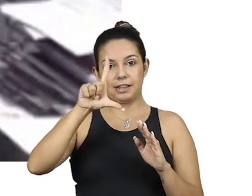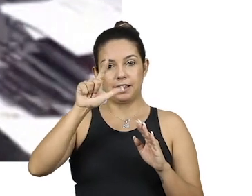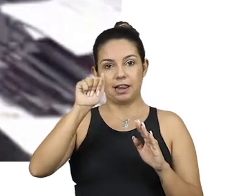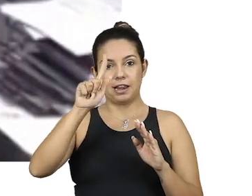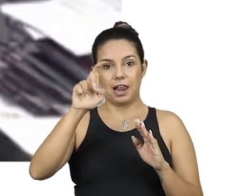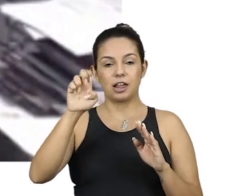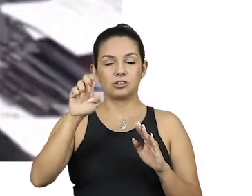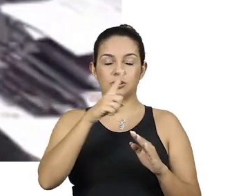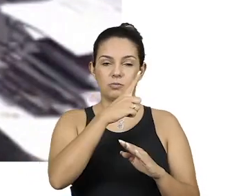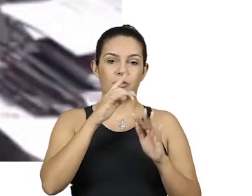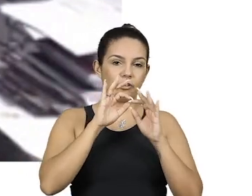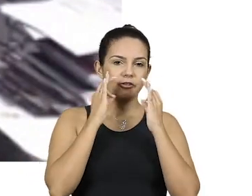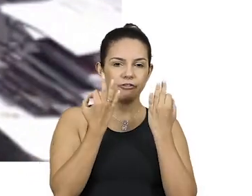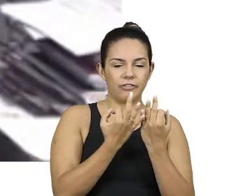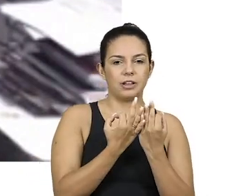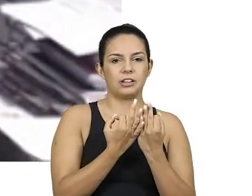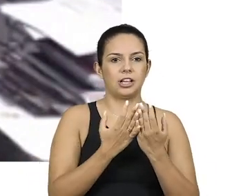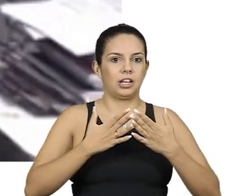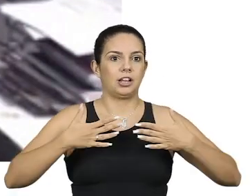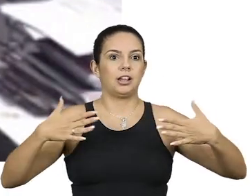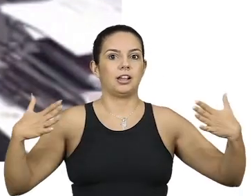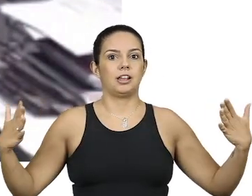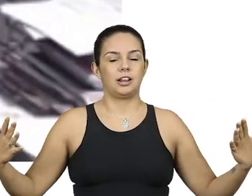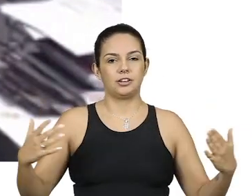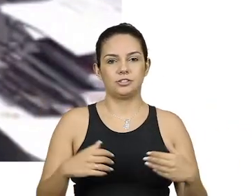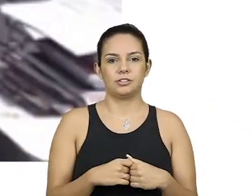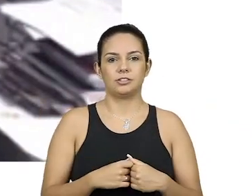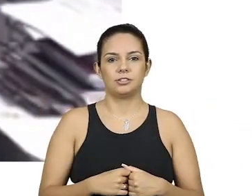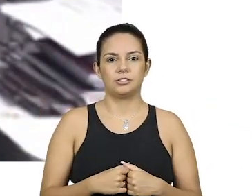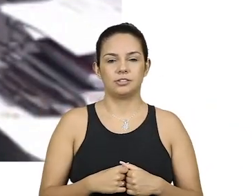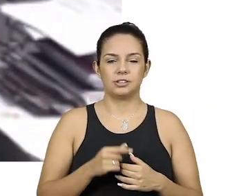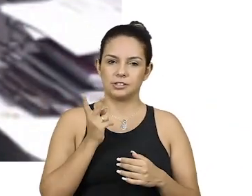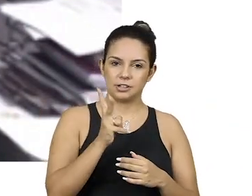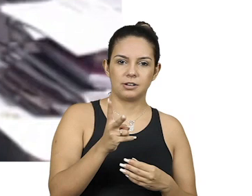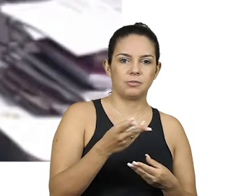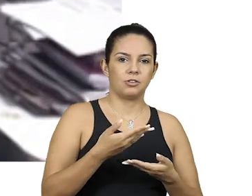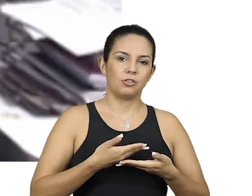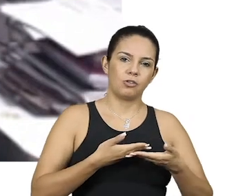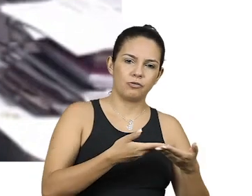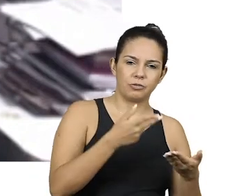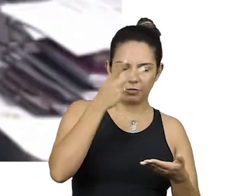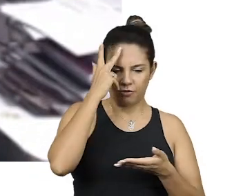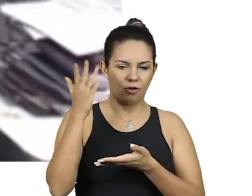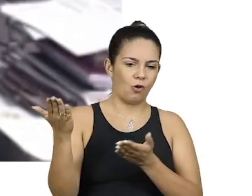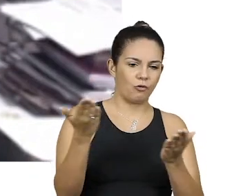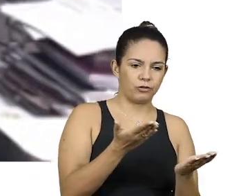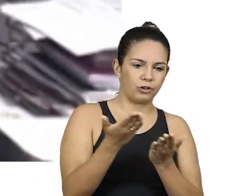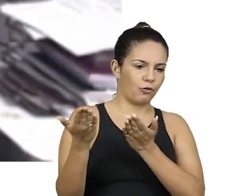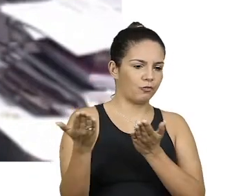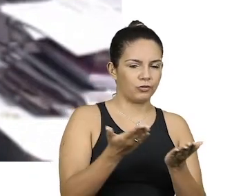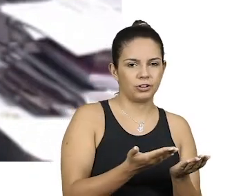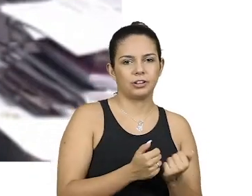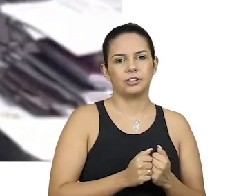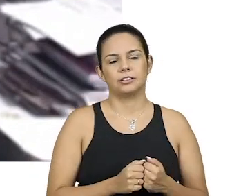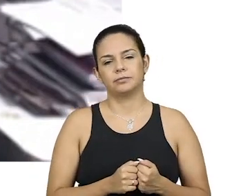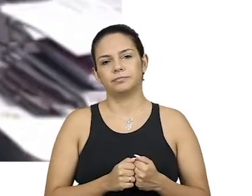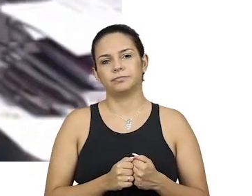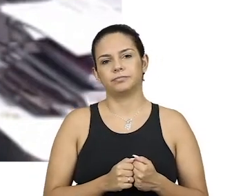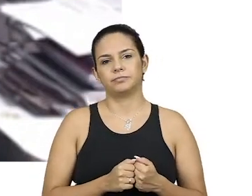E era uma família grande e havia sempre convidados.